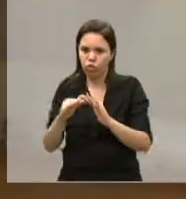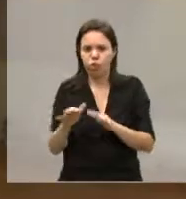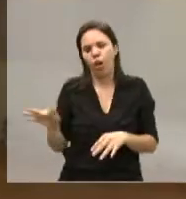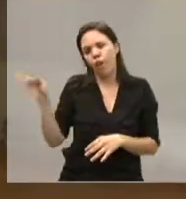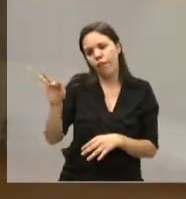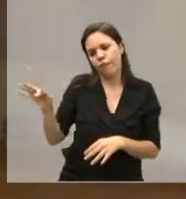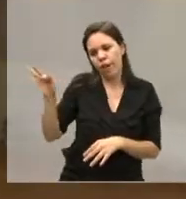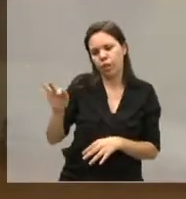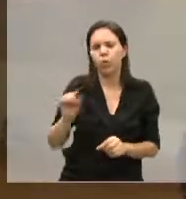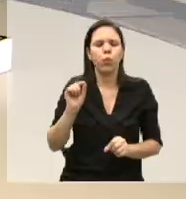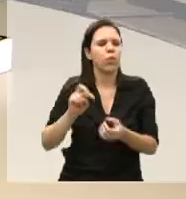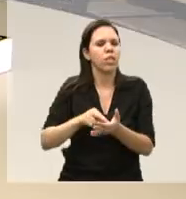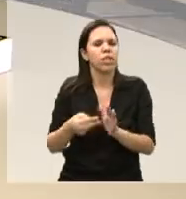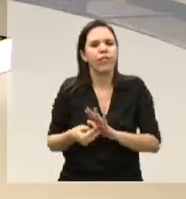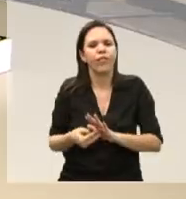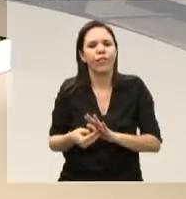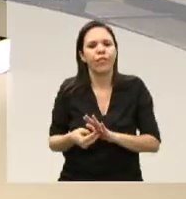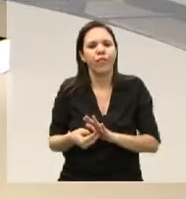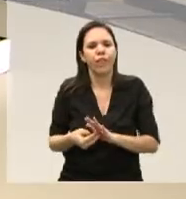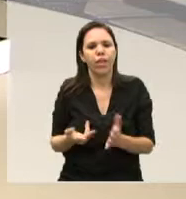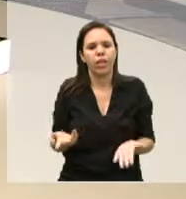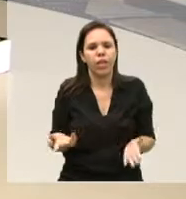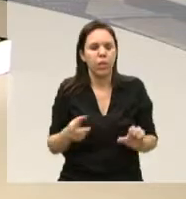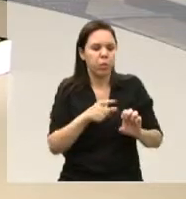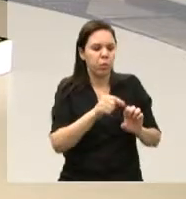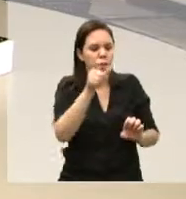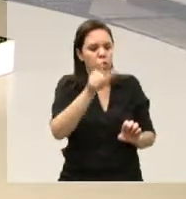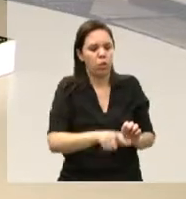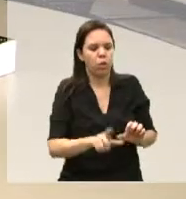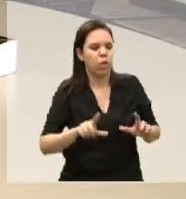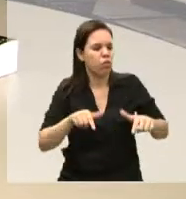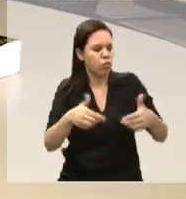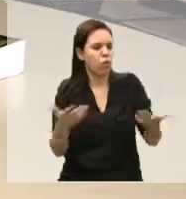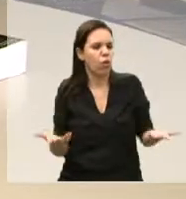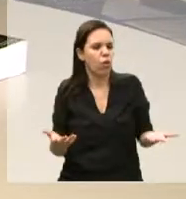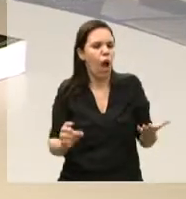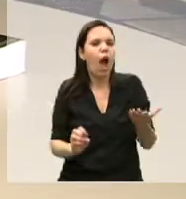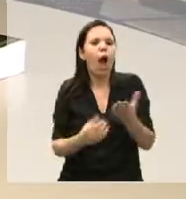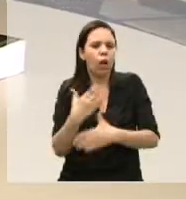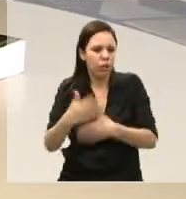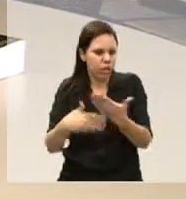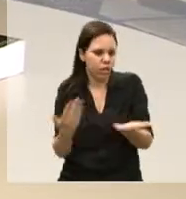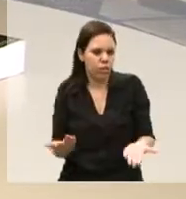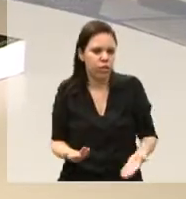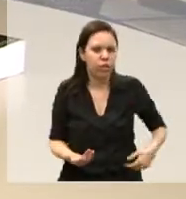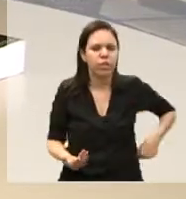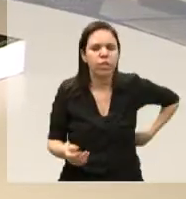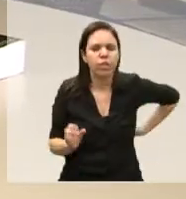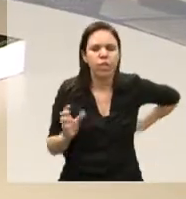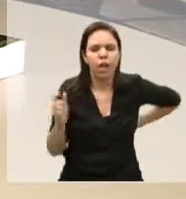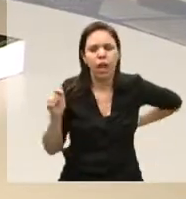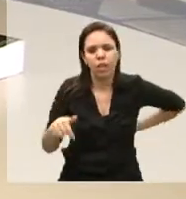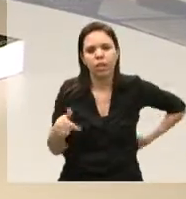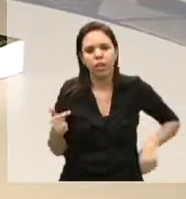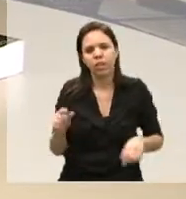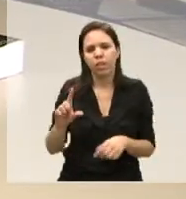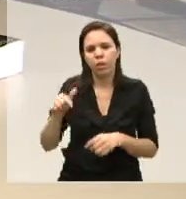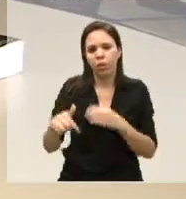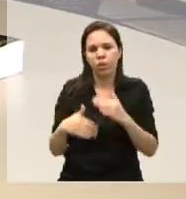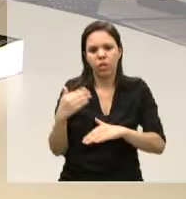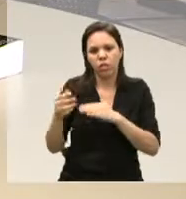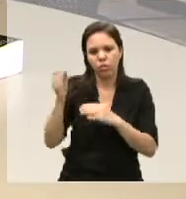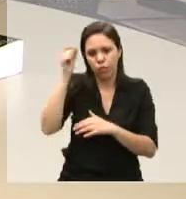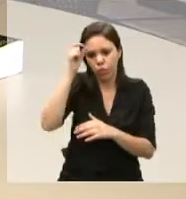universidades. O que é um DNA empreendedor? Eu vou dar um exemplo que acontece no nosso dia a dia, deve ter acontecido conosco aqui, né? Quando a gente cresce, quando a